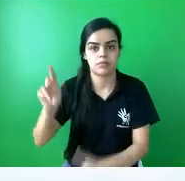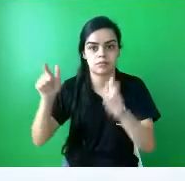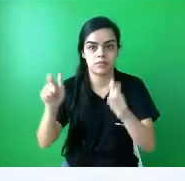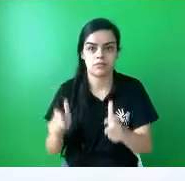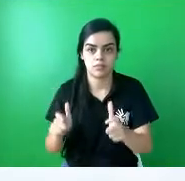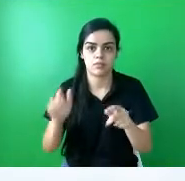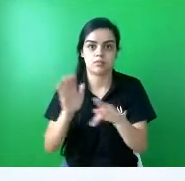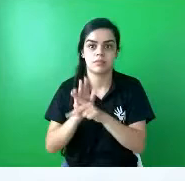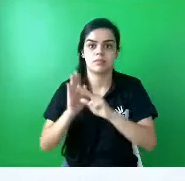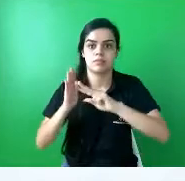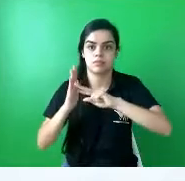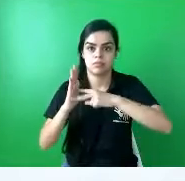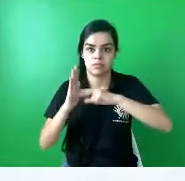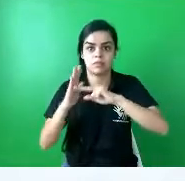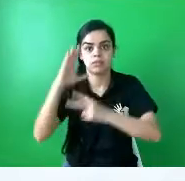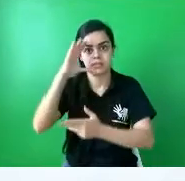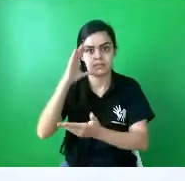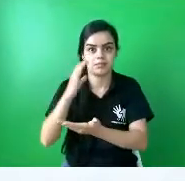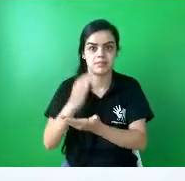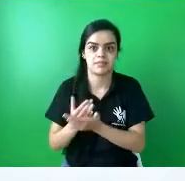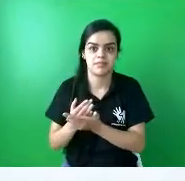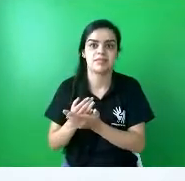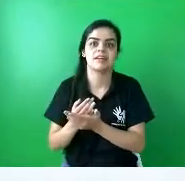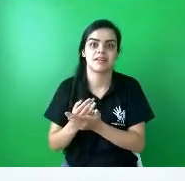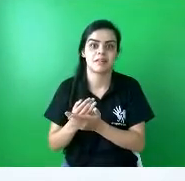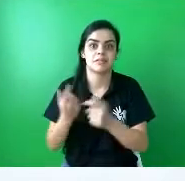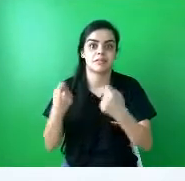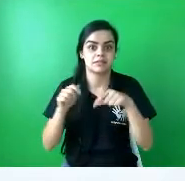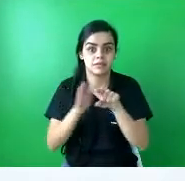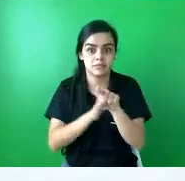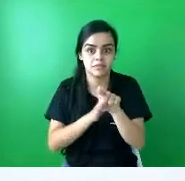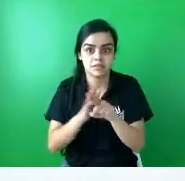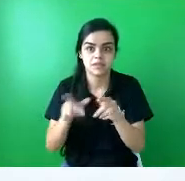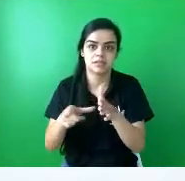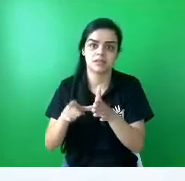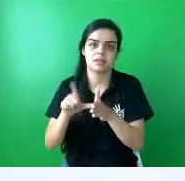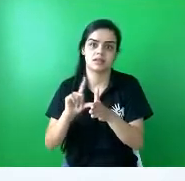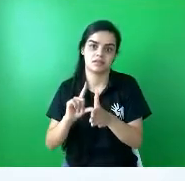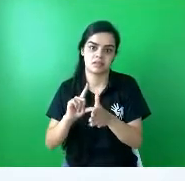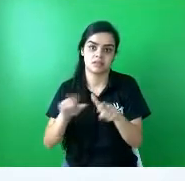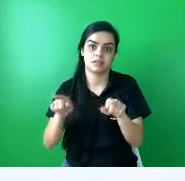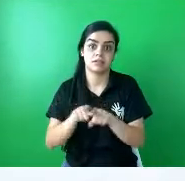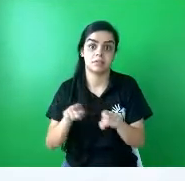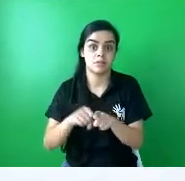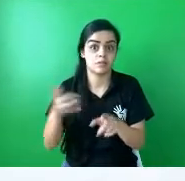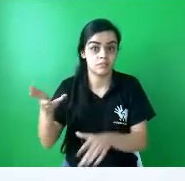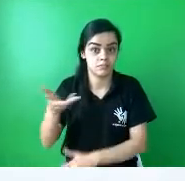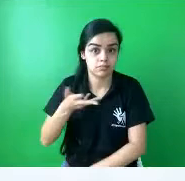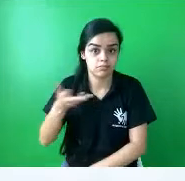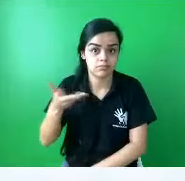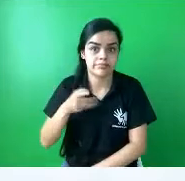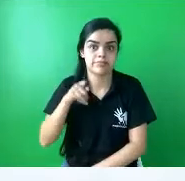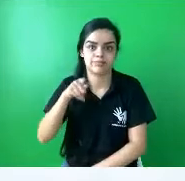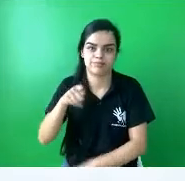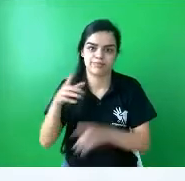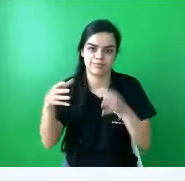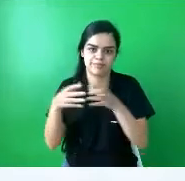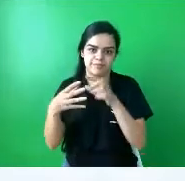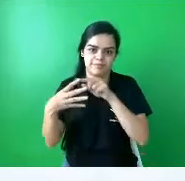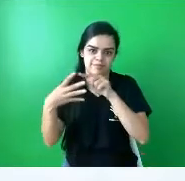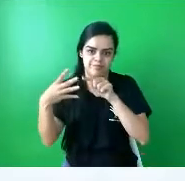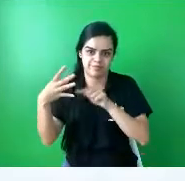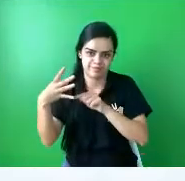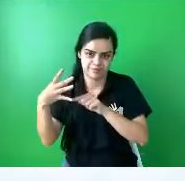do sindicato, acreditem, é feito com muita pesquisa, com muita eficiência por essa equipe. Nós